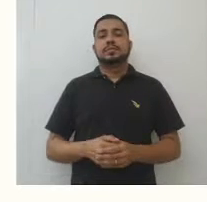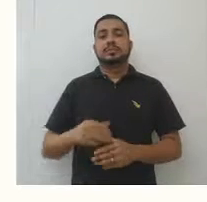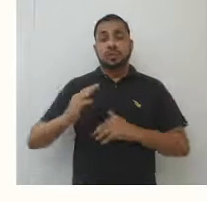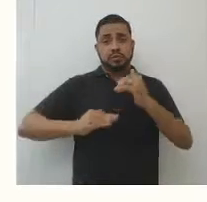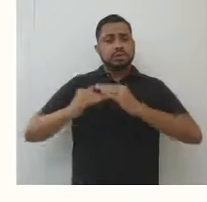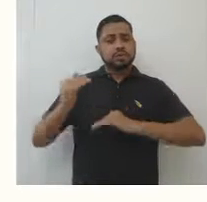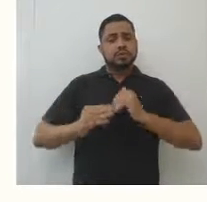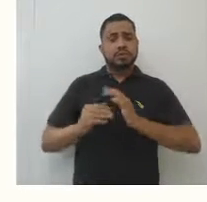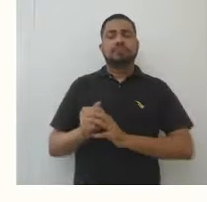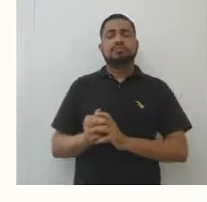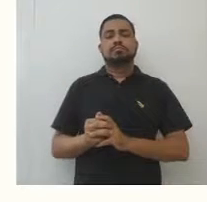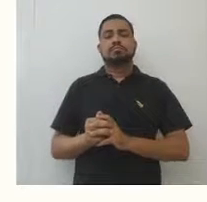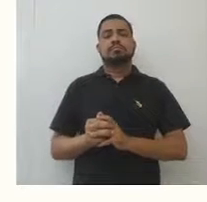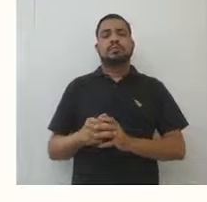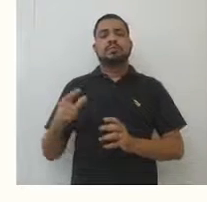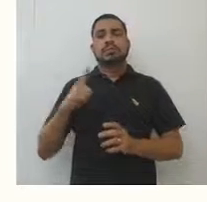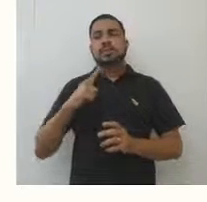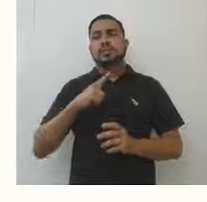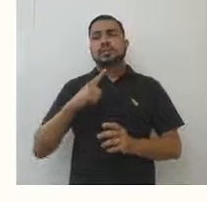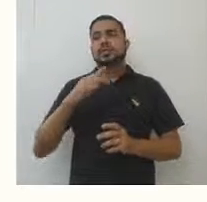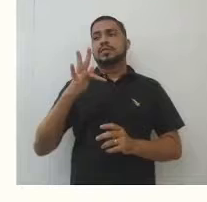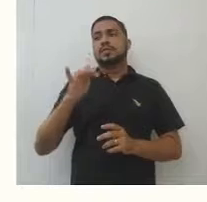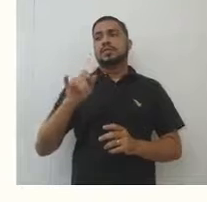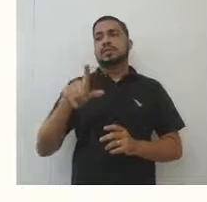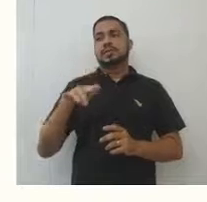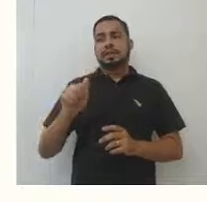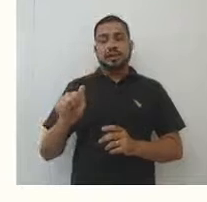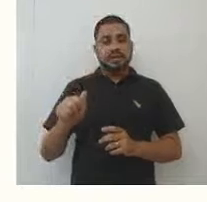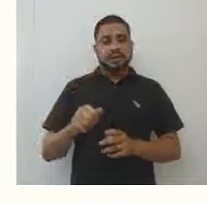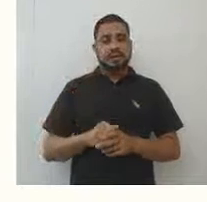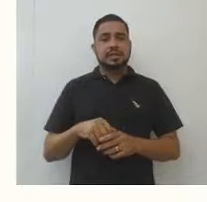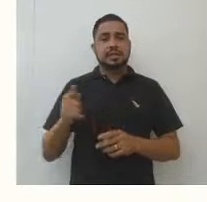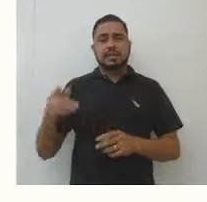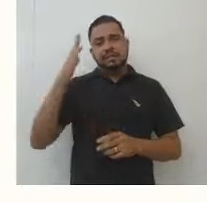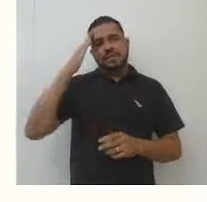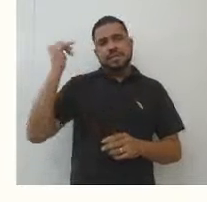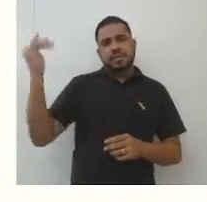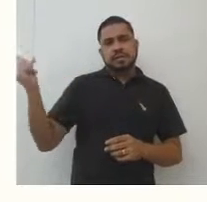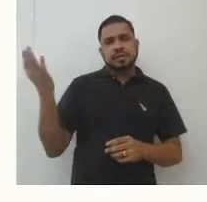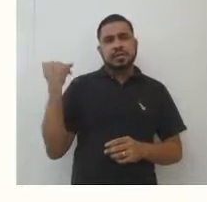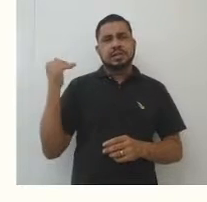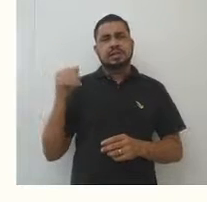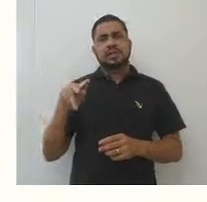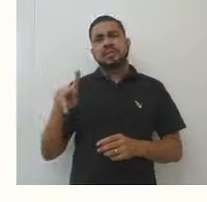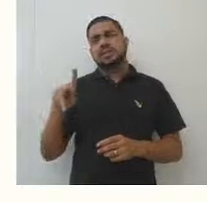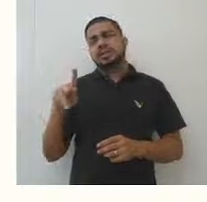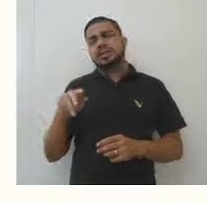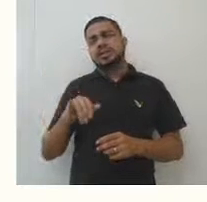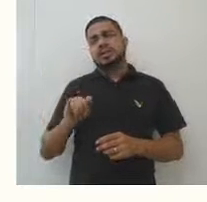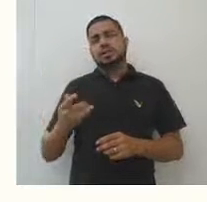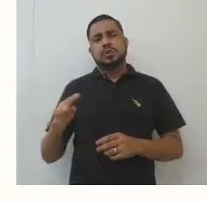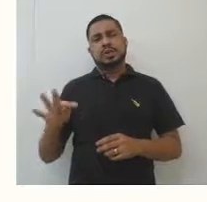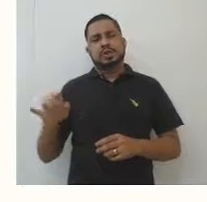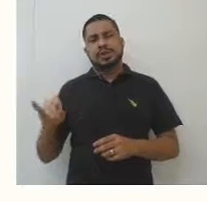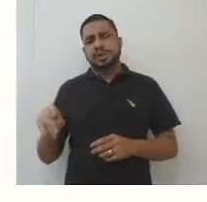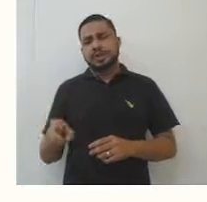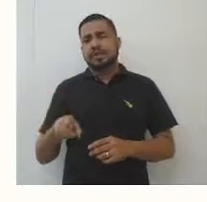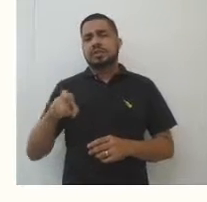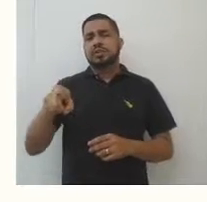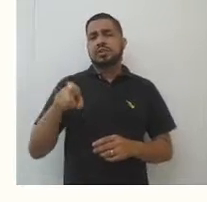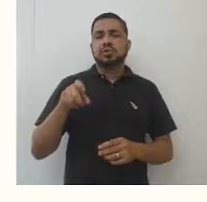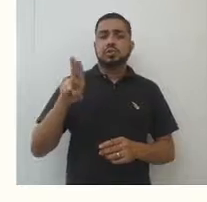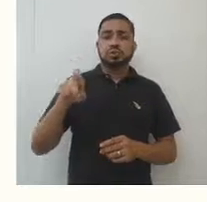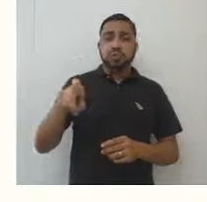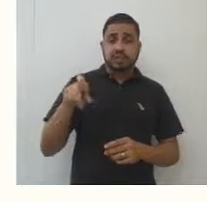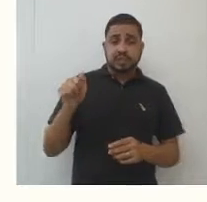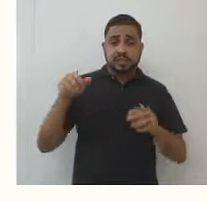coreógrafos daqui. A gente tem Fly, famosíssimo, era do grupo You Can Dance, participou da Xuxa, né, o show